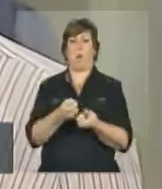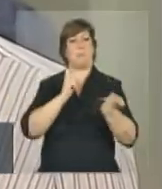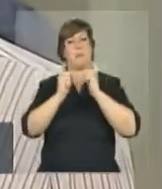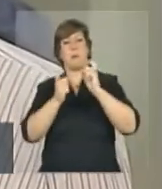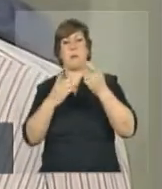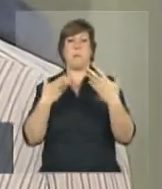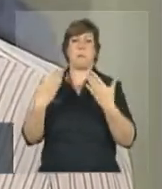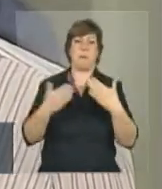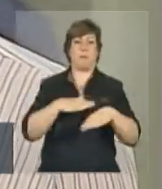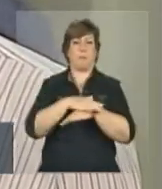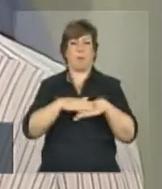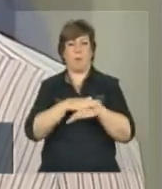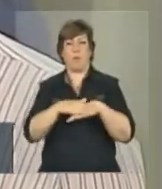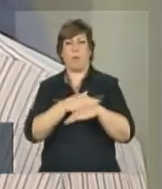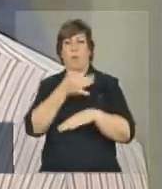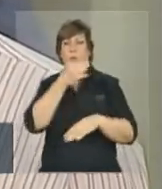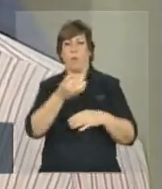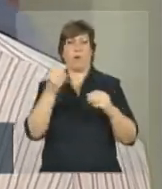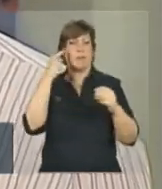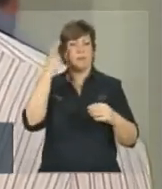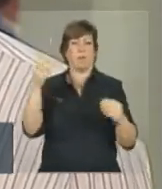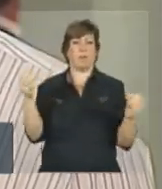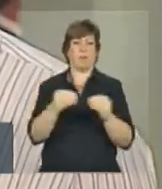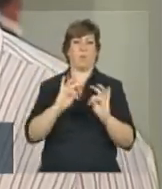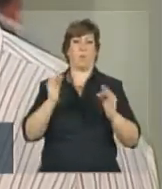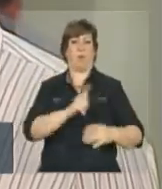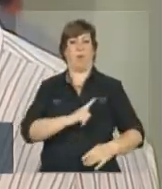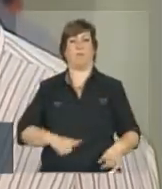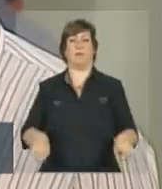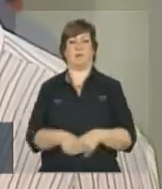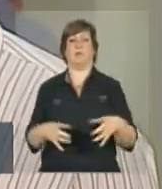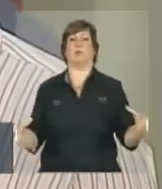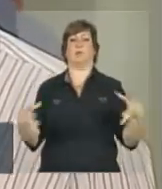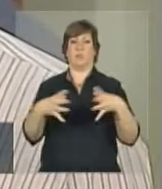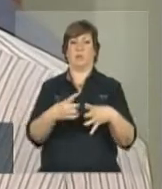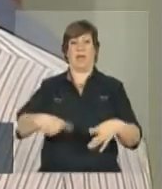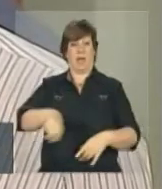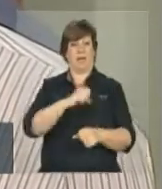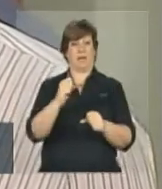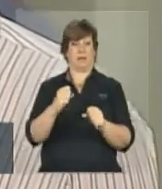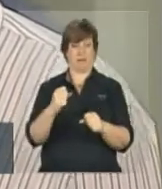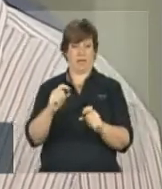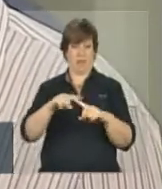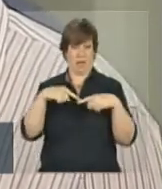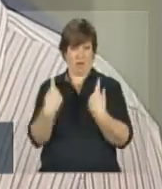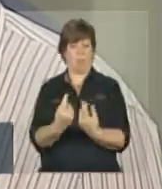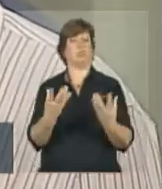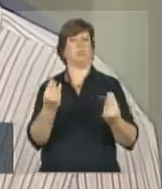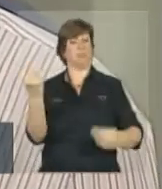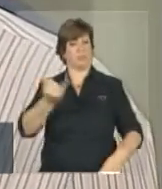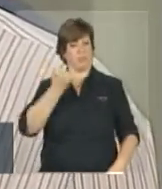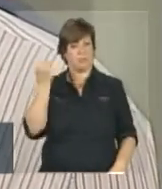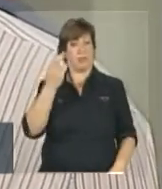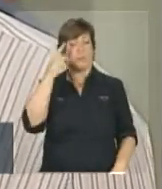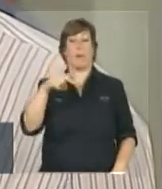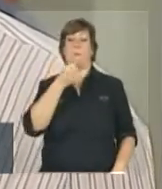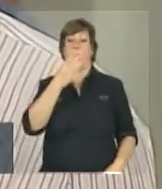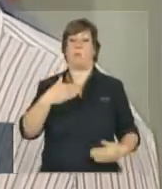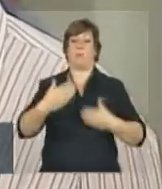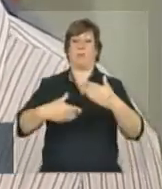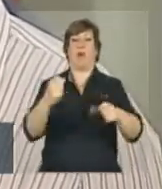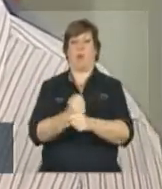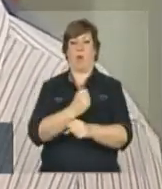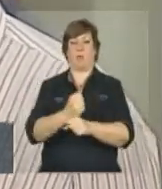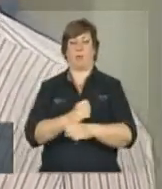governadores e com os municípios quando as obras dependem da execução deles. Então essas reuniões são fundamentais para o bom andamento